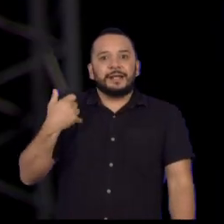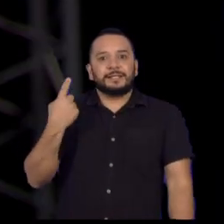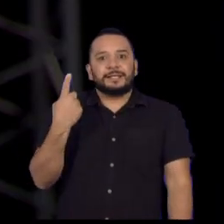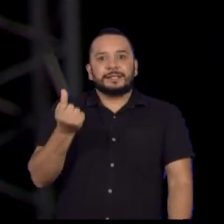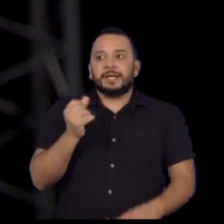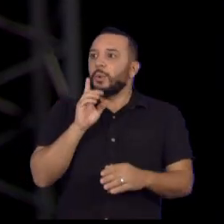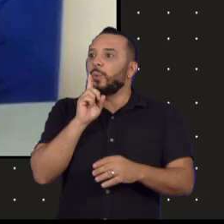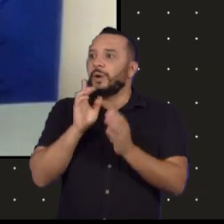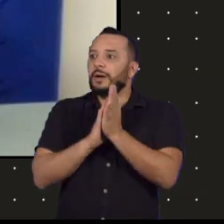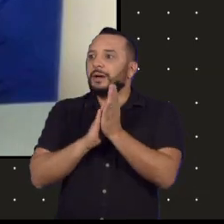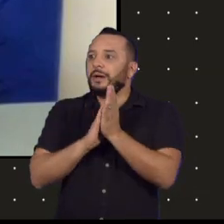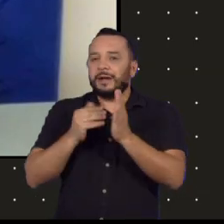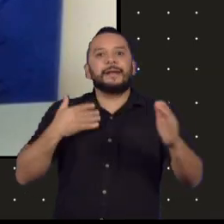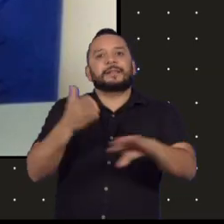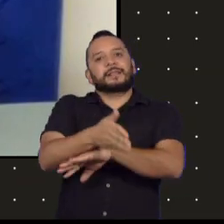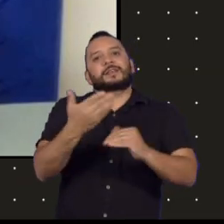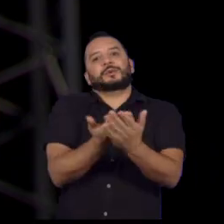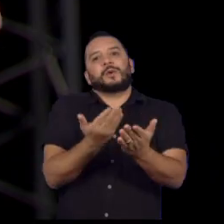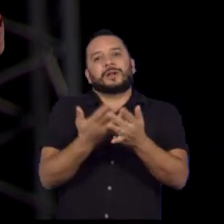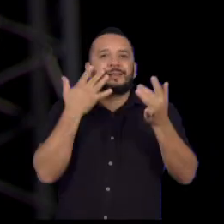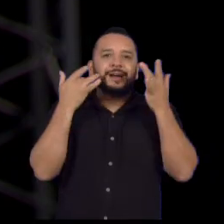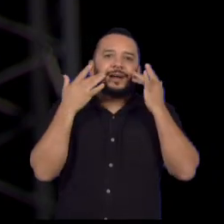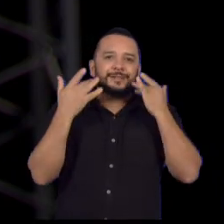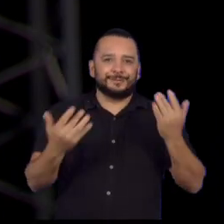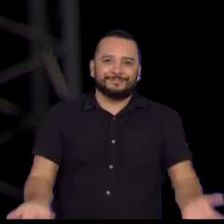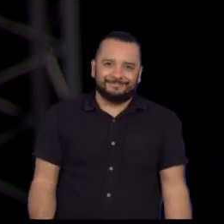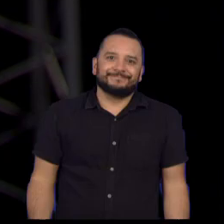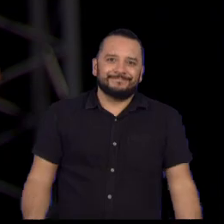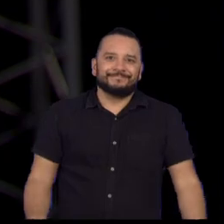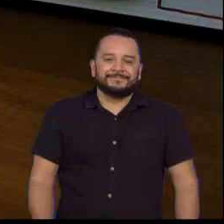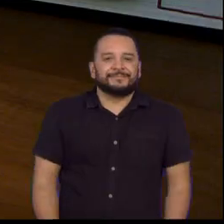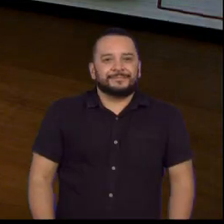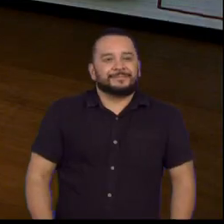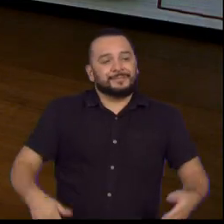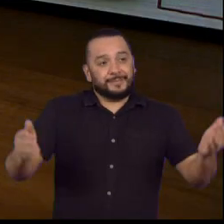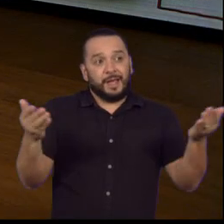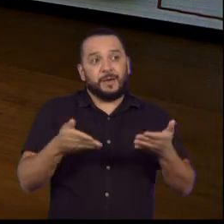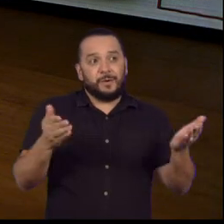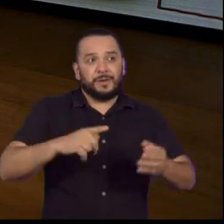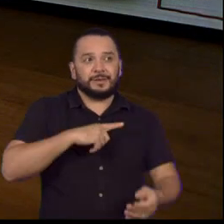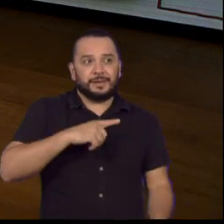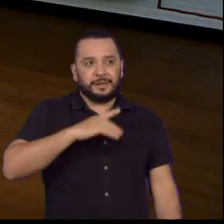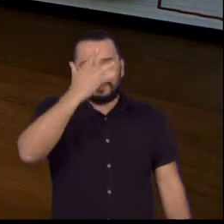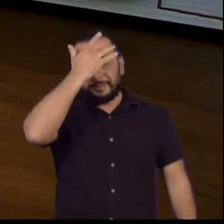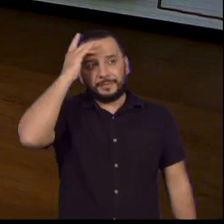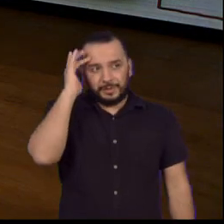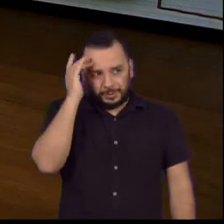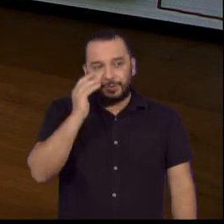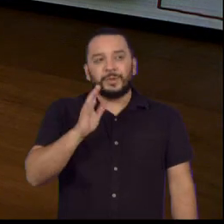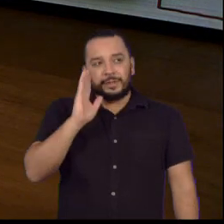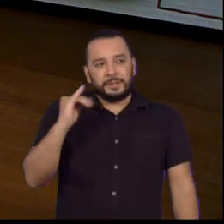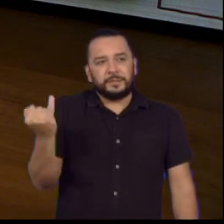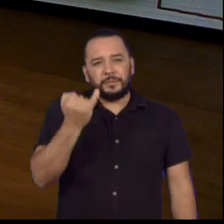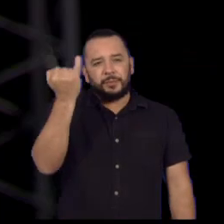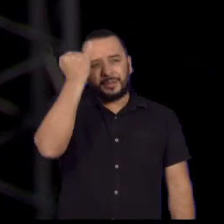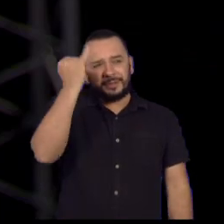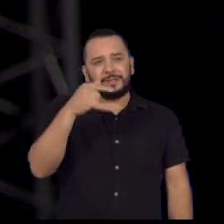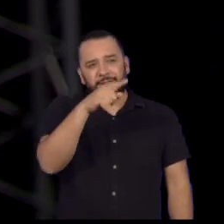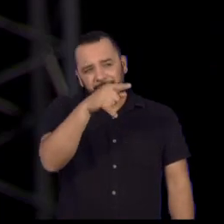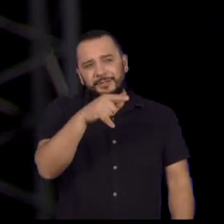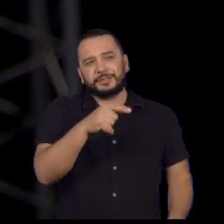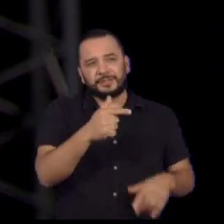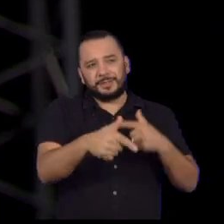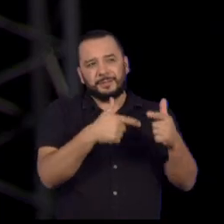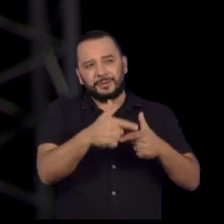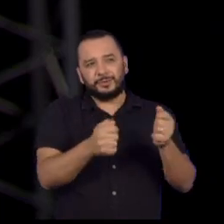para a escola de teatro. Bom, e agora a gente tem o depoimento de alguém que foi super importante nesse seu início da